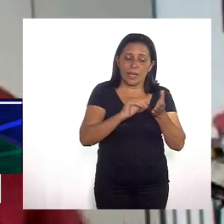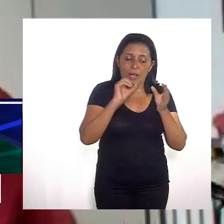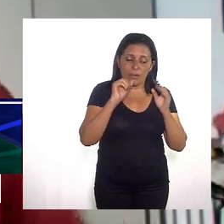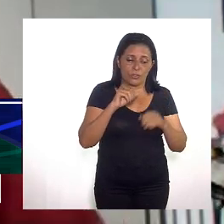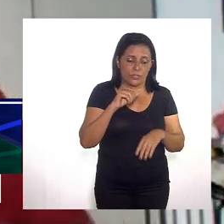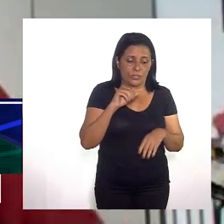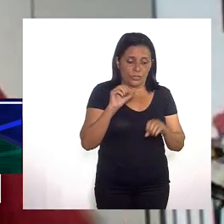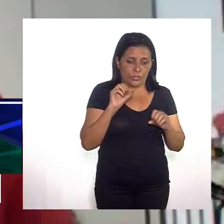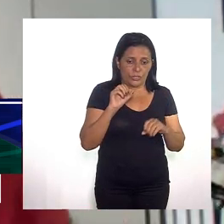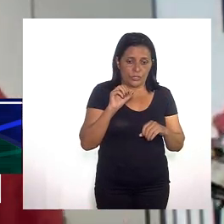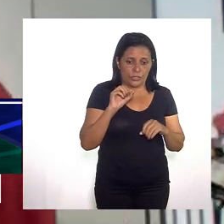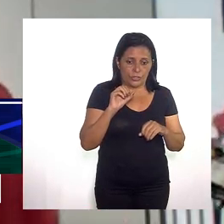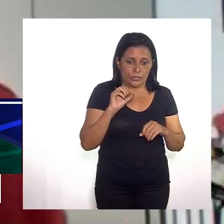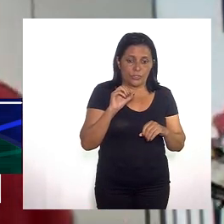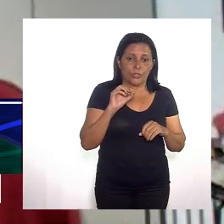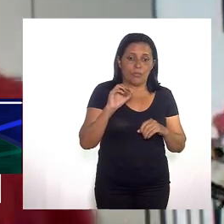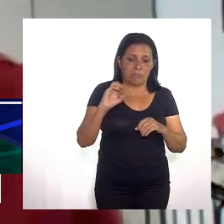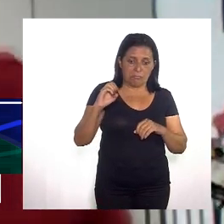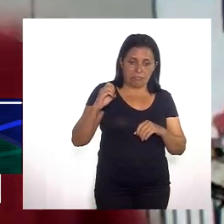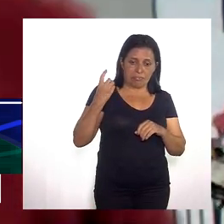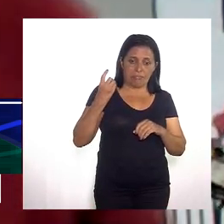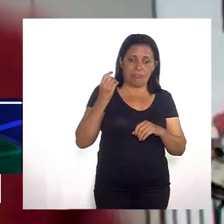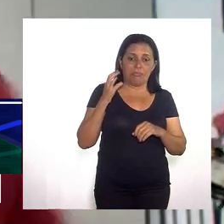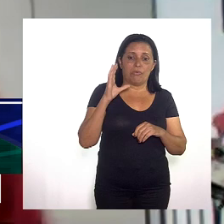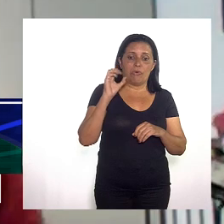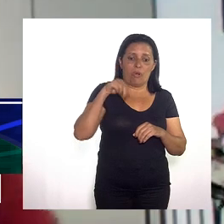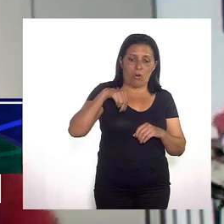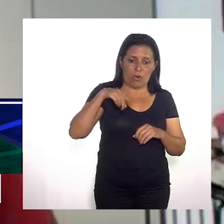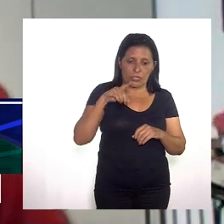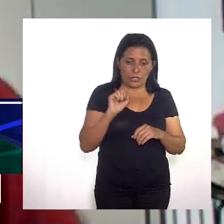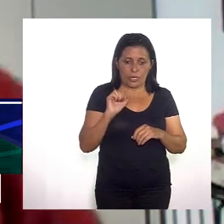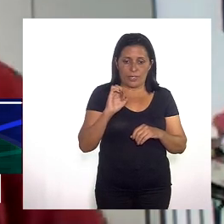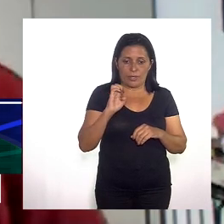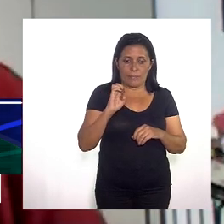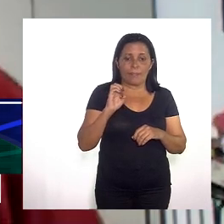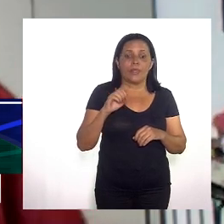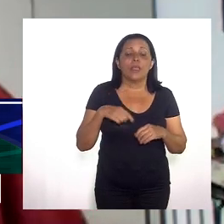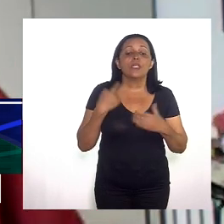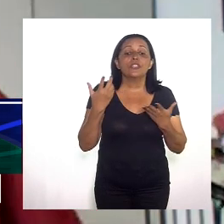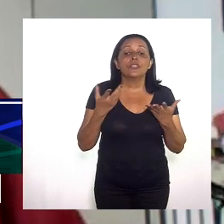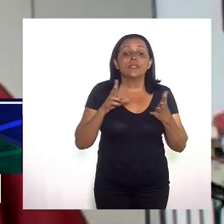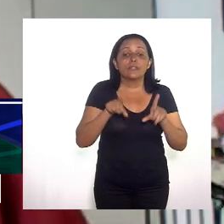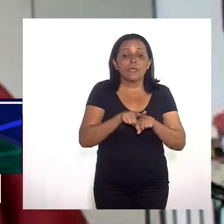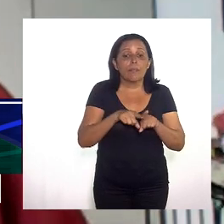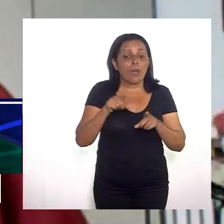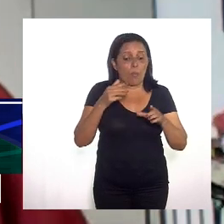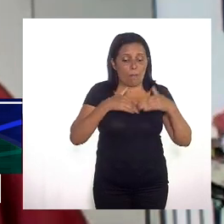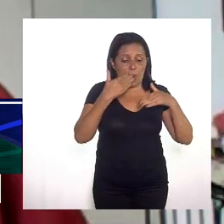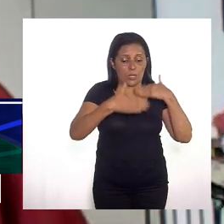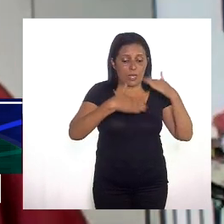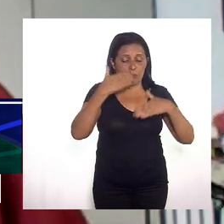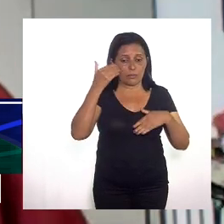Educação, o ex-deputado Conte Bittencourt, de coordenar um processo de entendimento